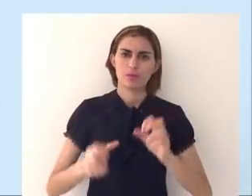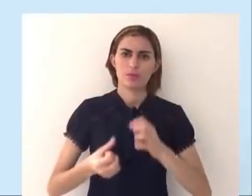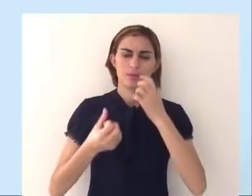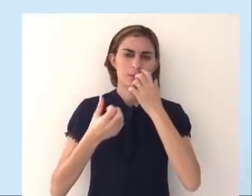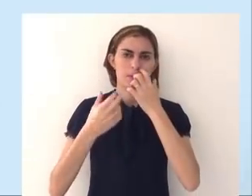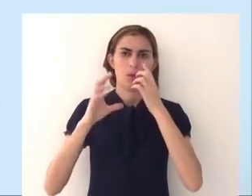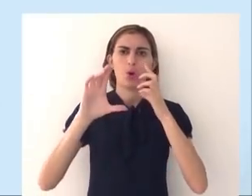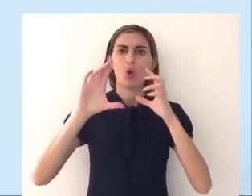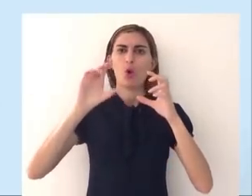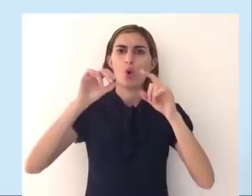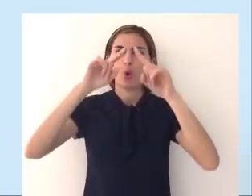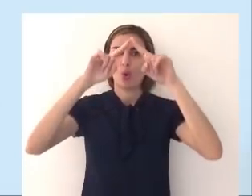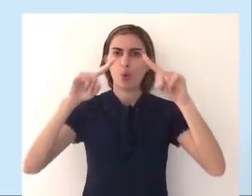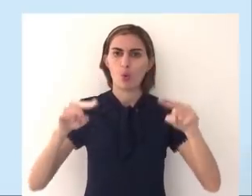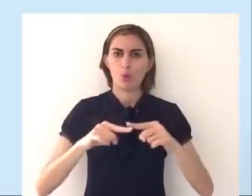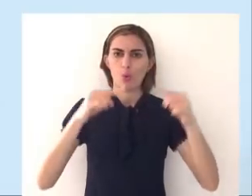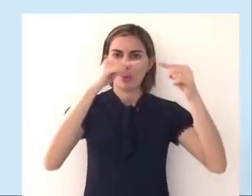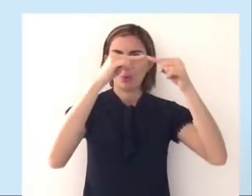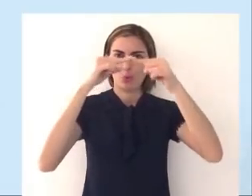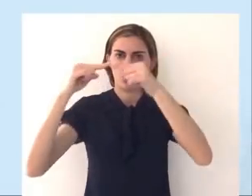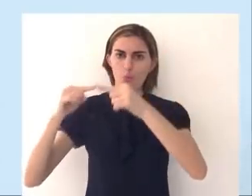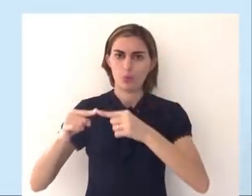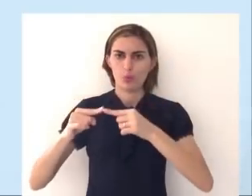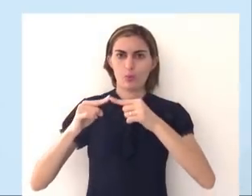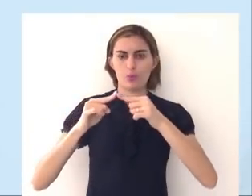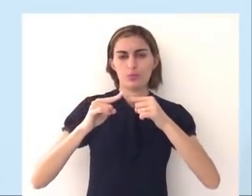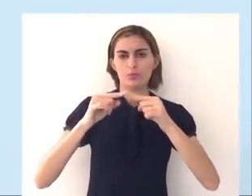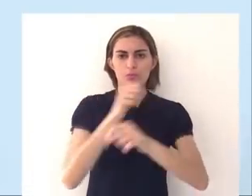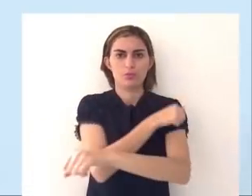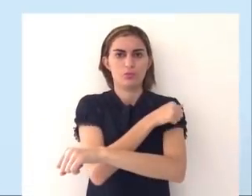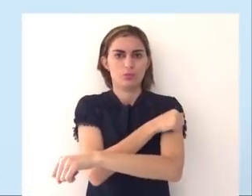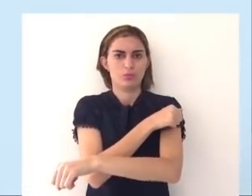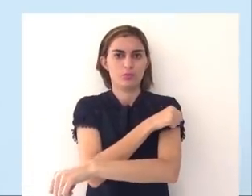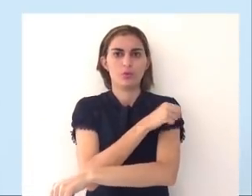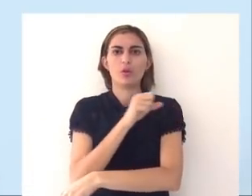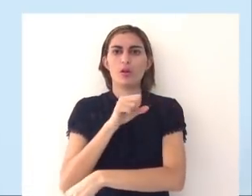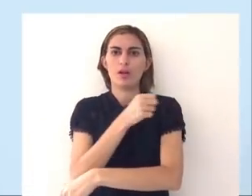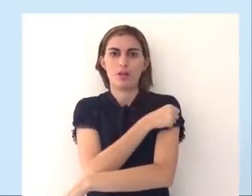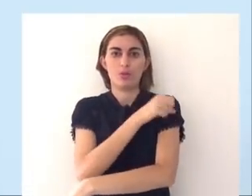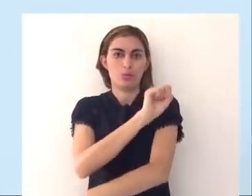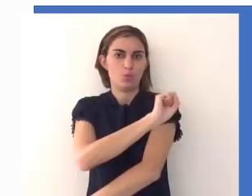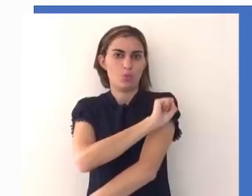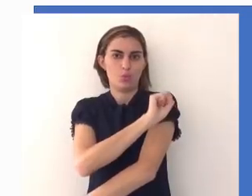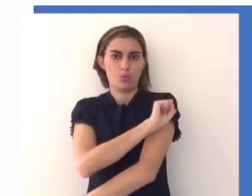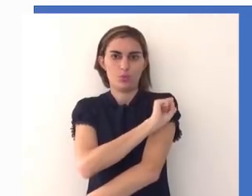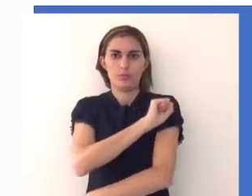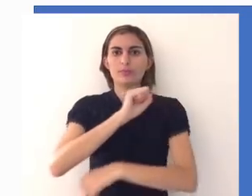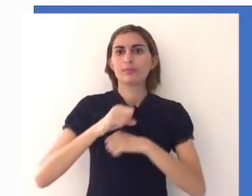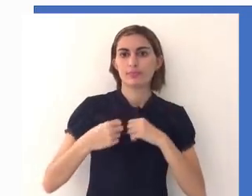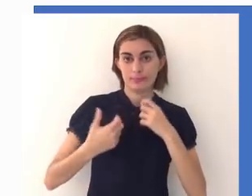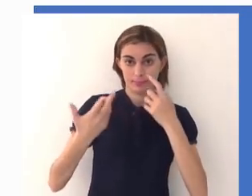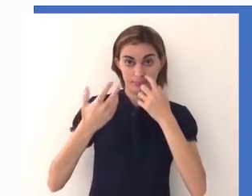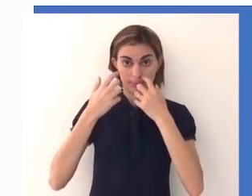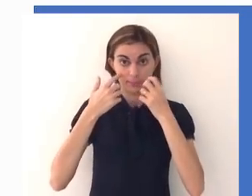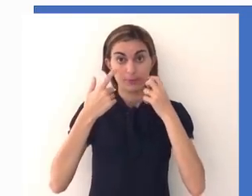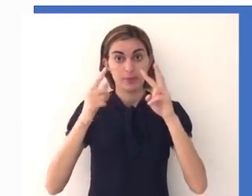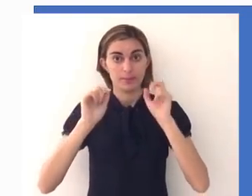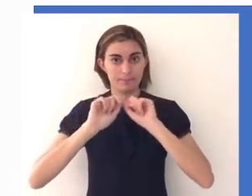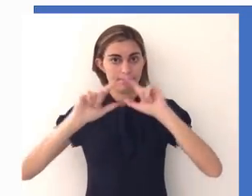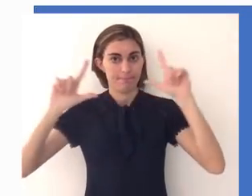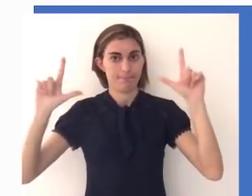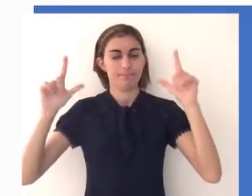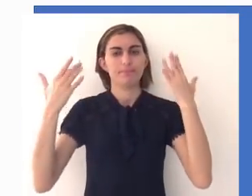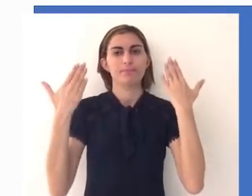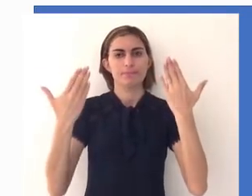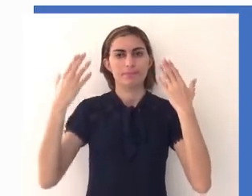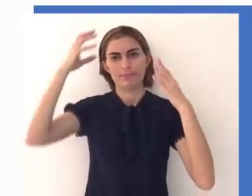ser congruência de triângulos, voltado para os alunos do 8º ano. Acompanhe aí na tua tela